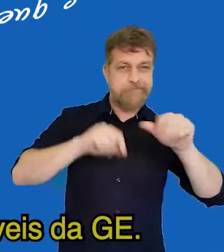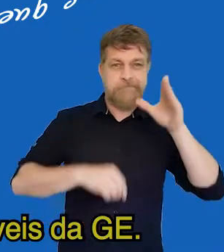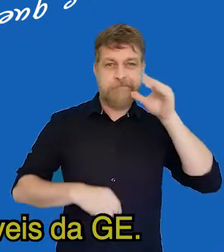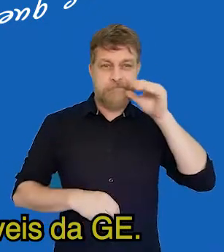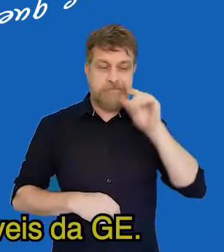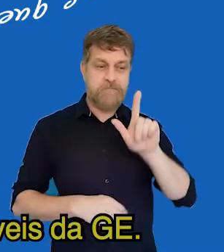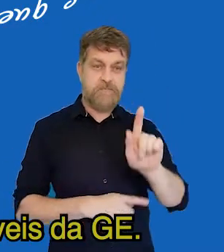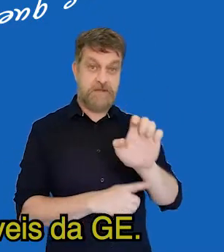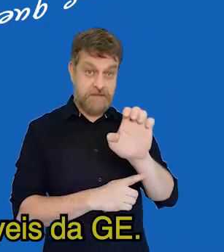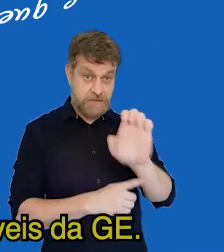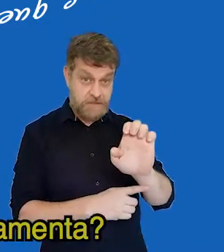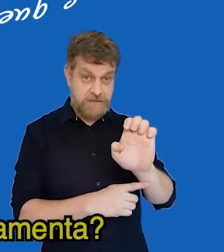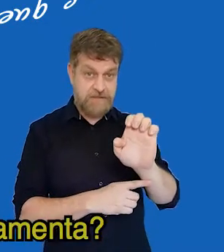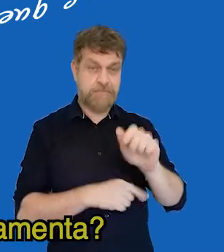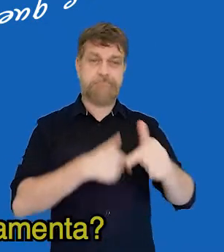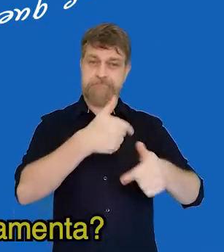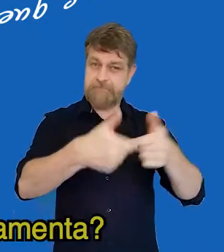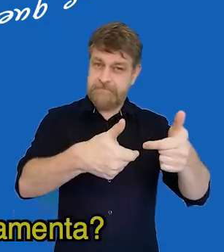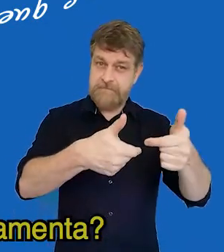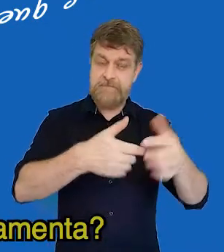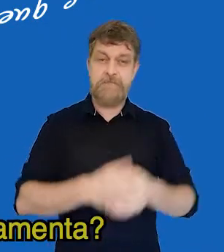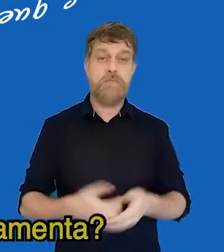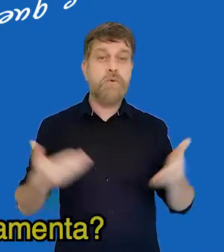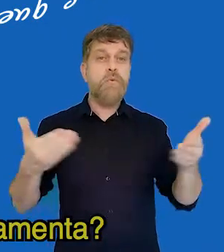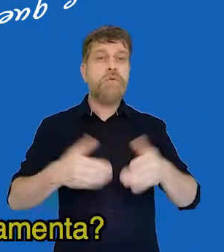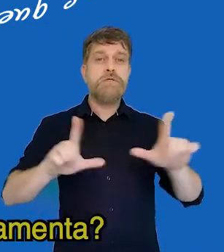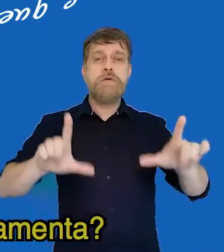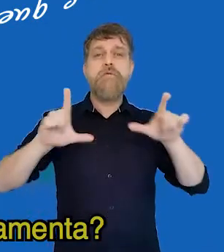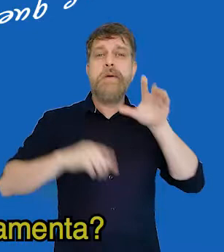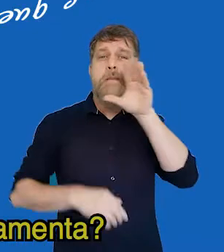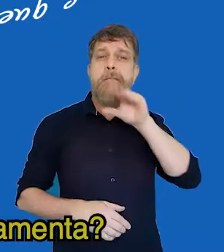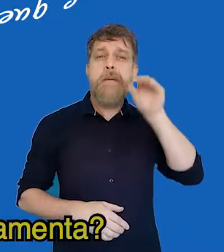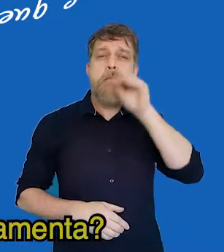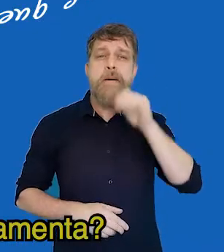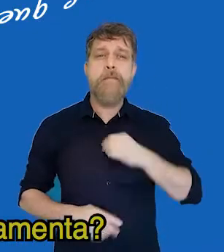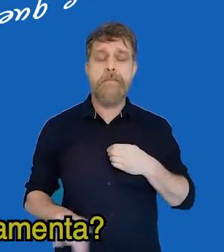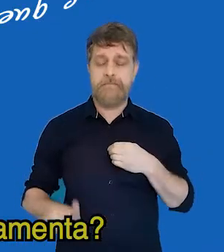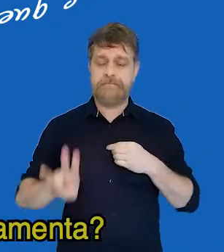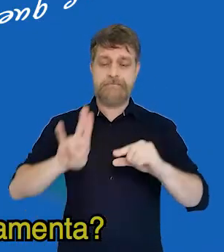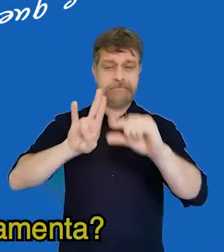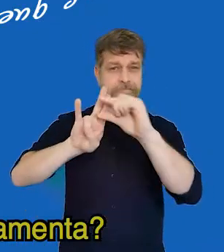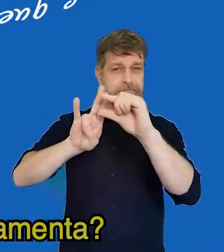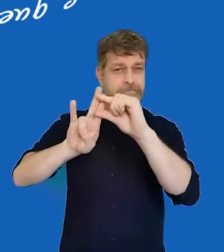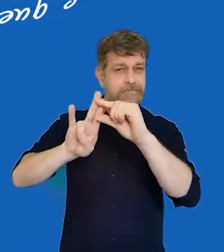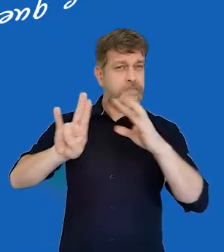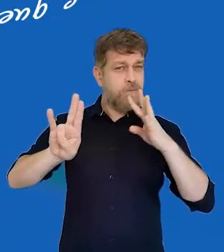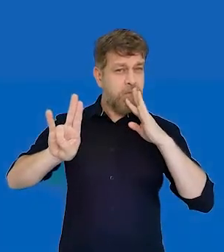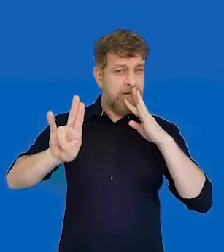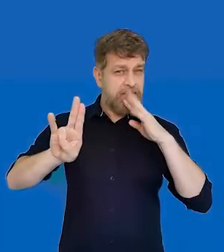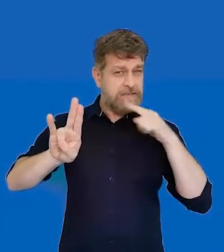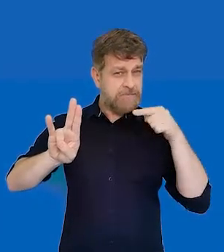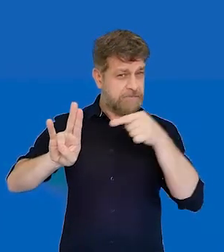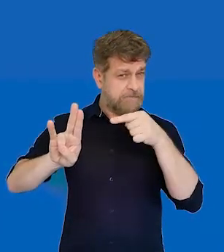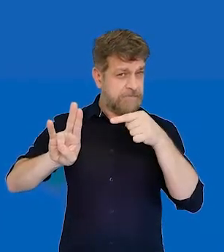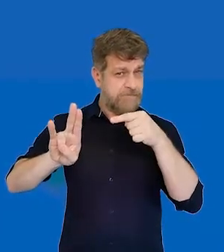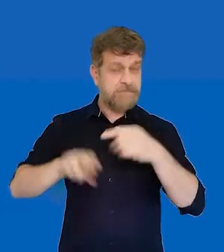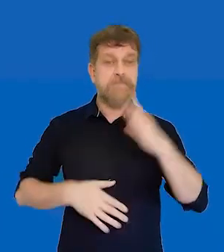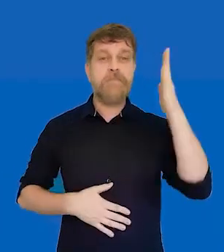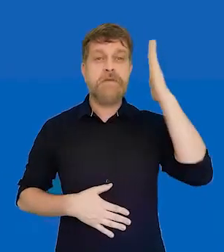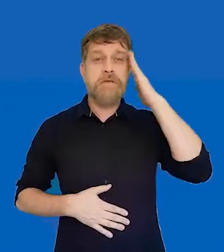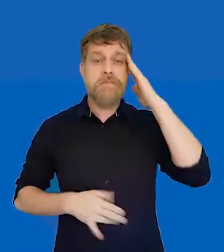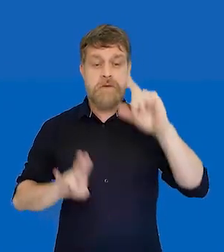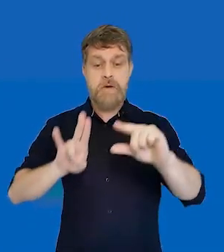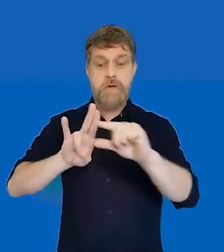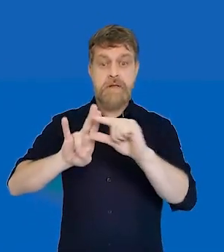divisão de energias renováveis da Gi eu já vim aqui falar um pouquinho sobre brinquedinho Você conhece essa ferramenta Você